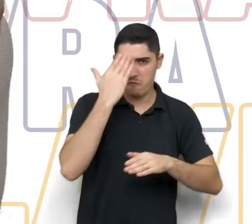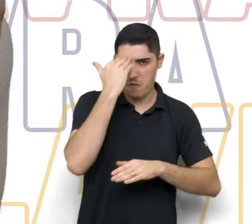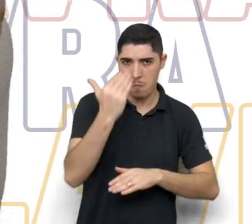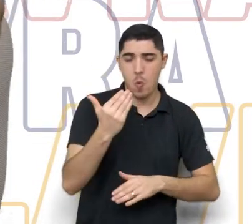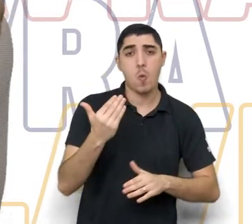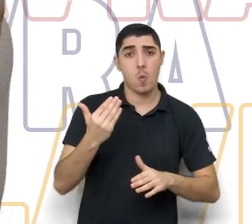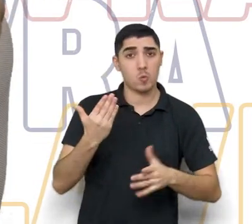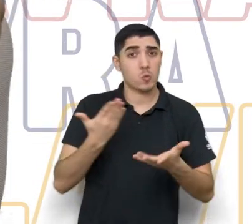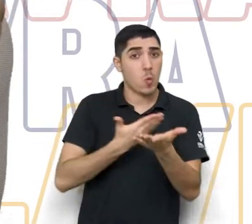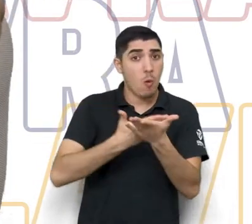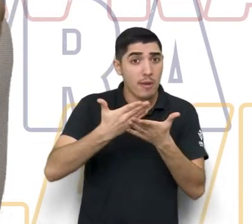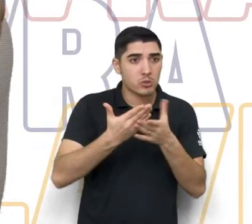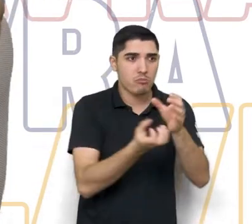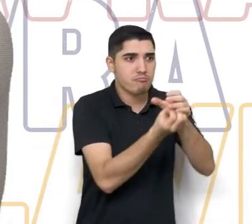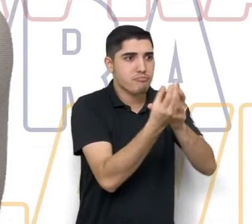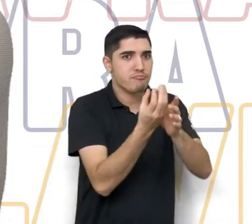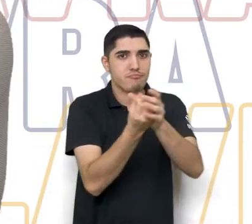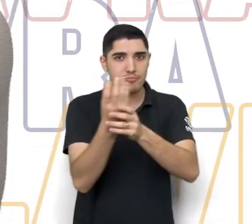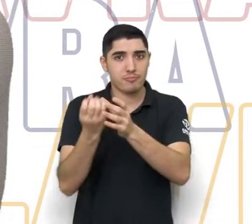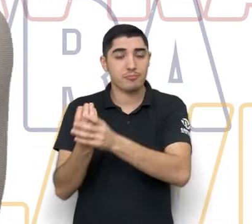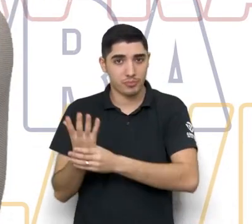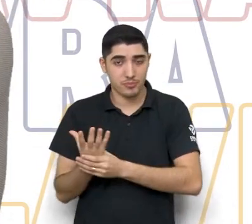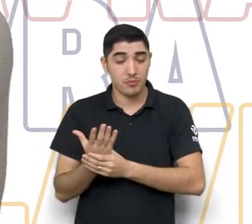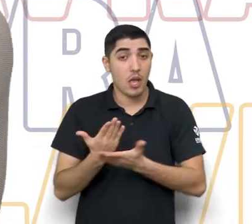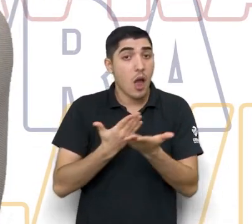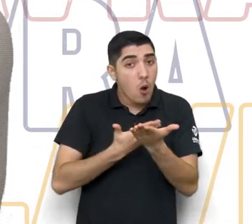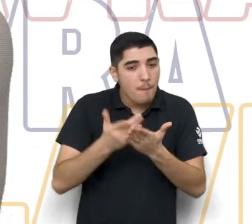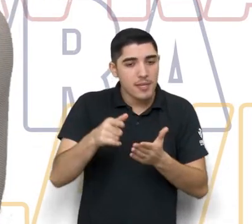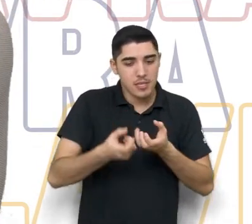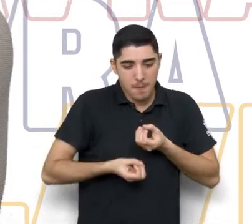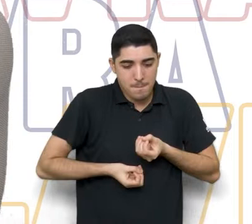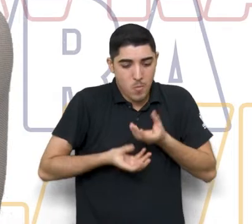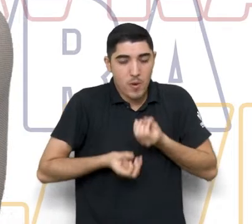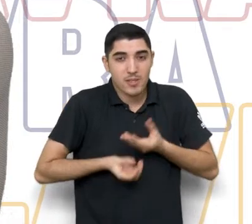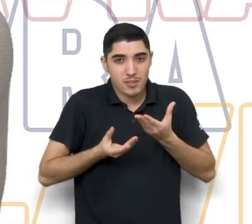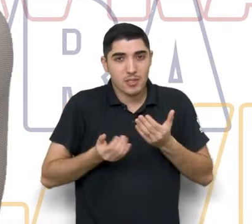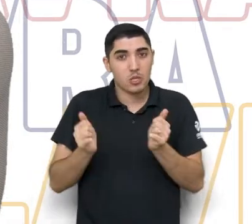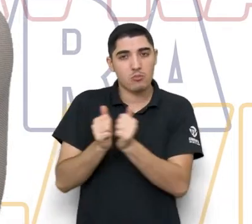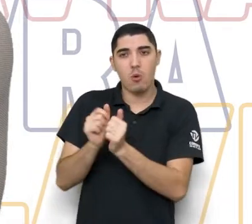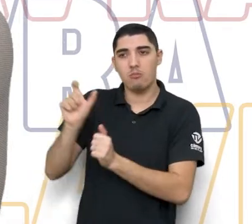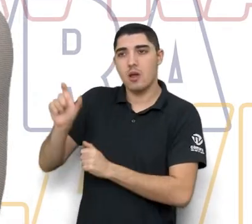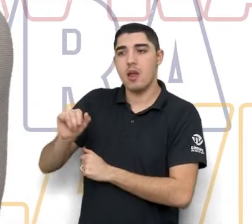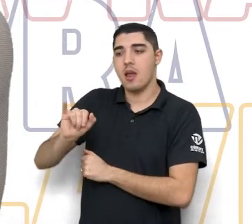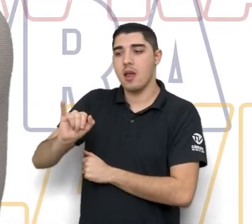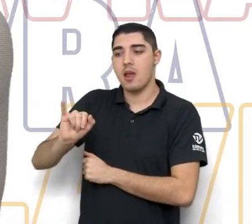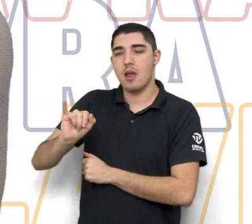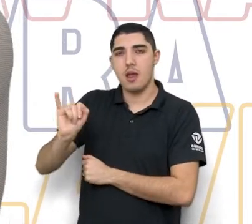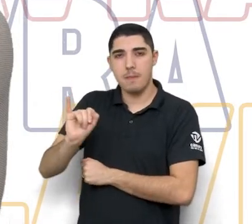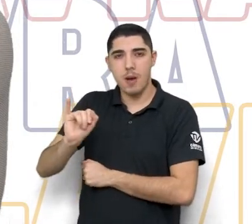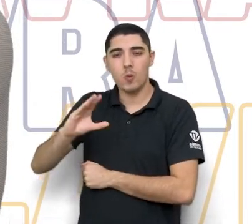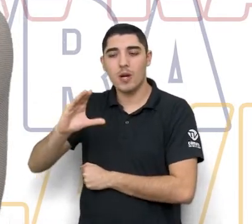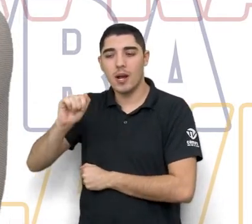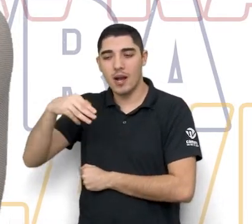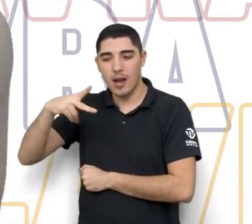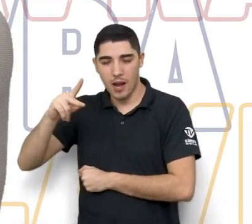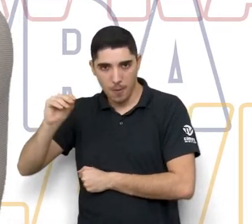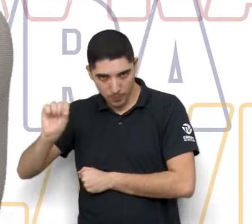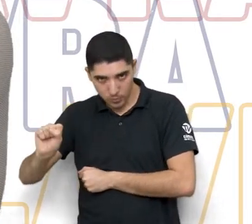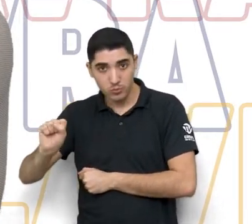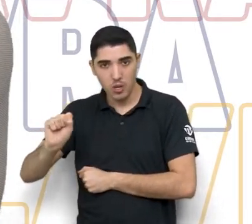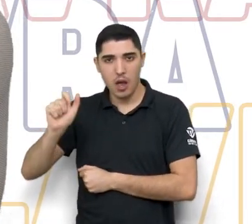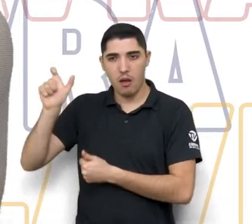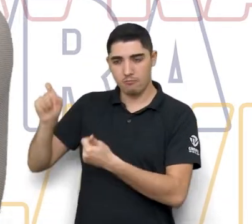de existência. E aí surge a poesia concreta, né? Com os irmãos Campos, o Augusto, o Haroldo de Campos, o Décio